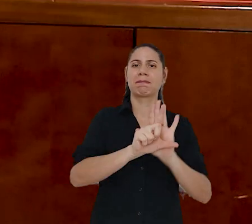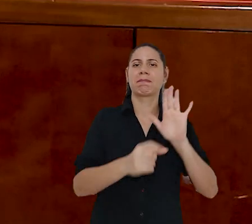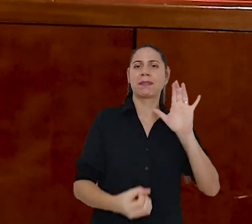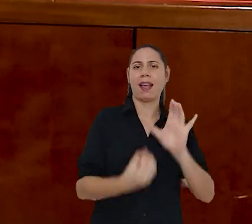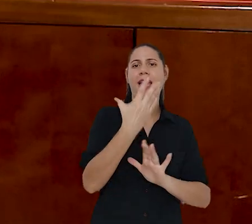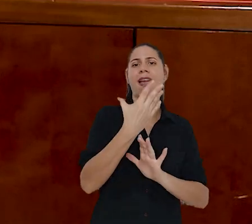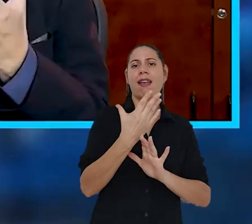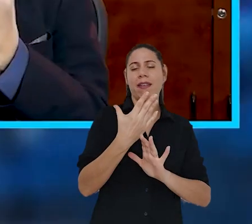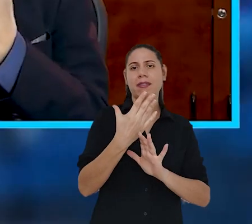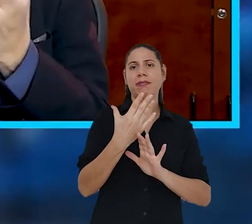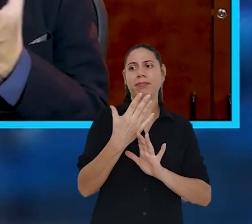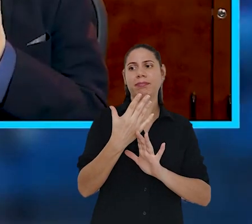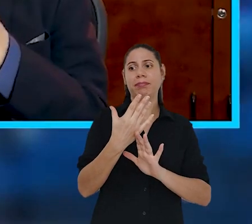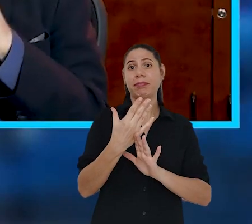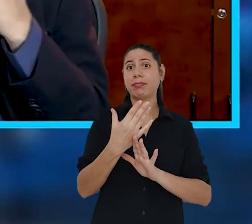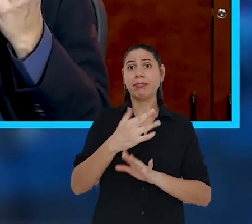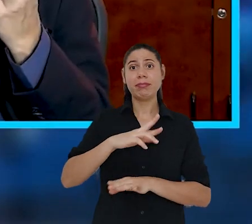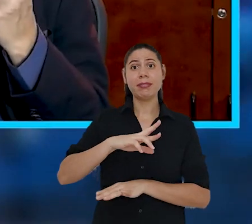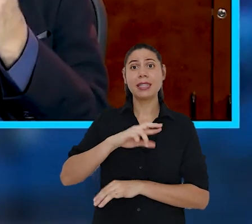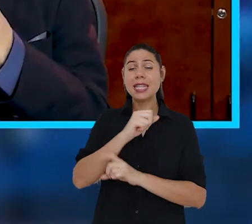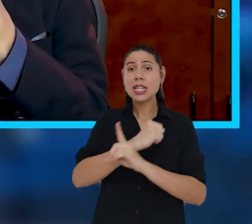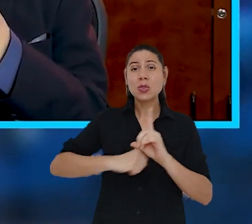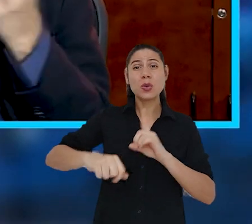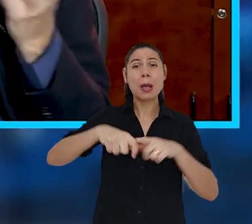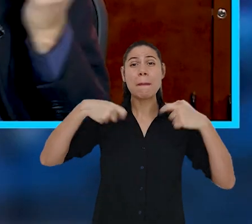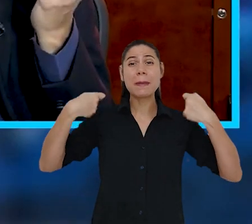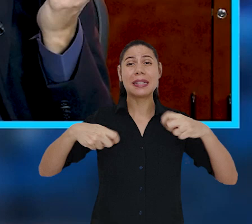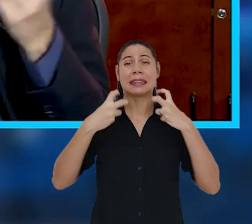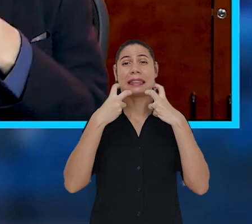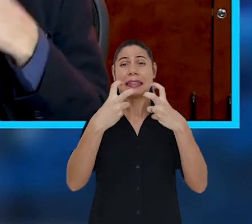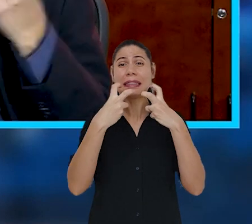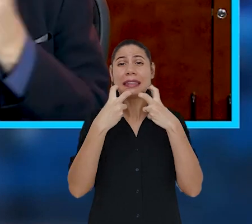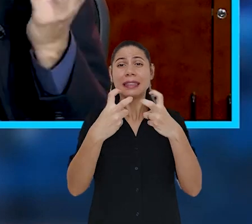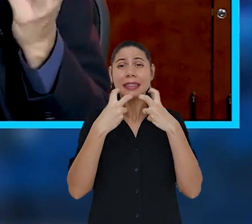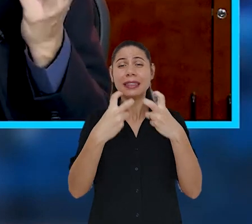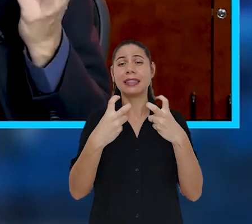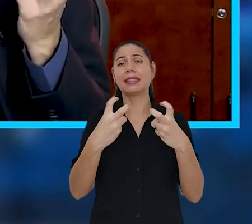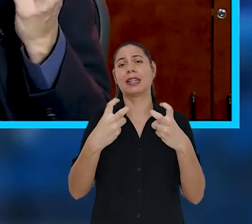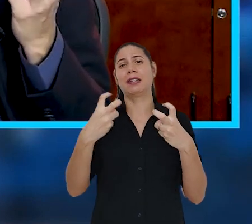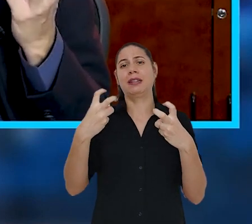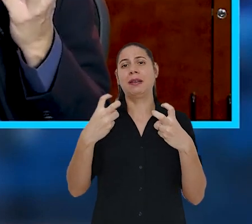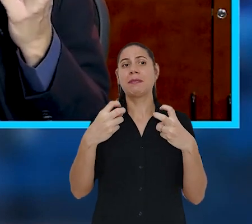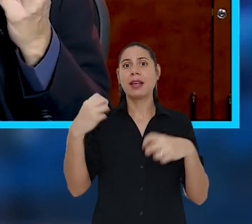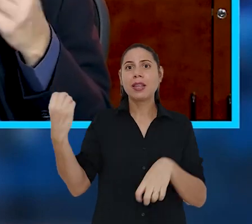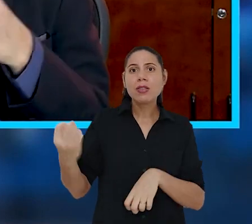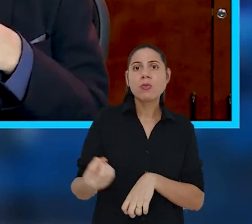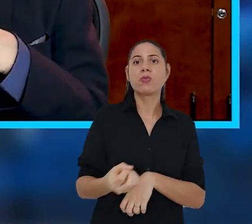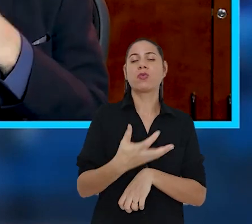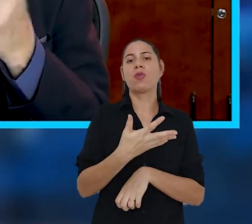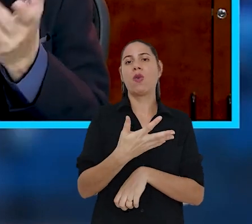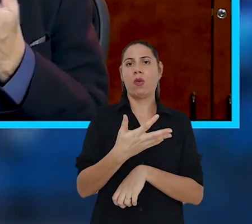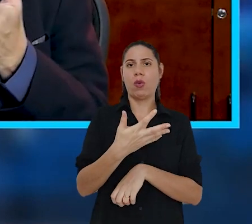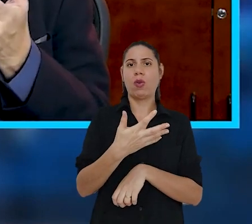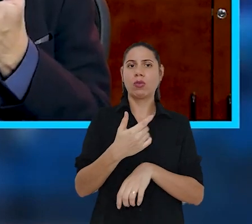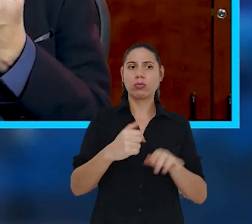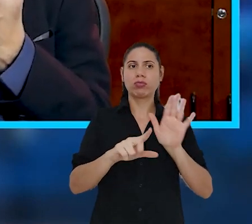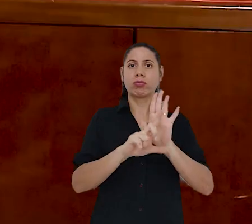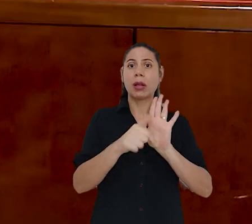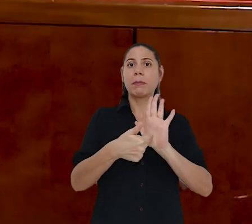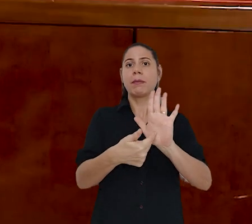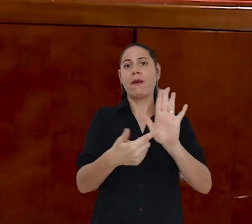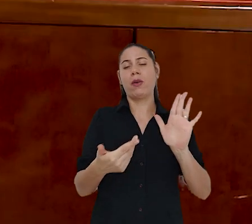e não foi. A sociedade está clamando por um update, né, por uma atualização vis-à-vis os fatos de